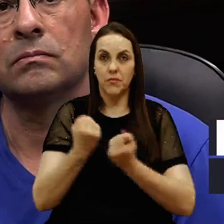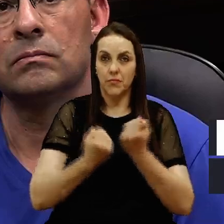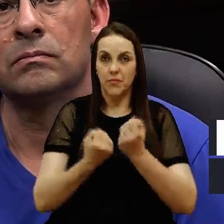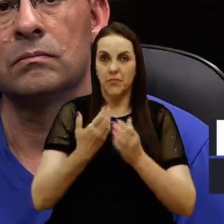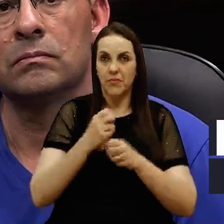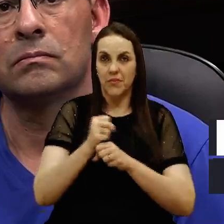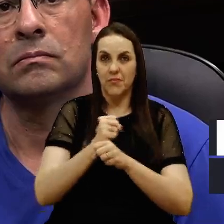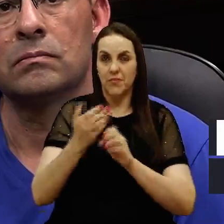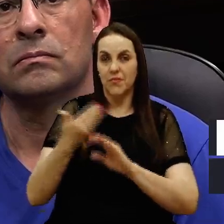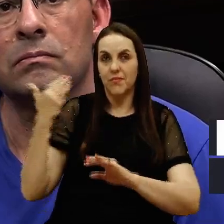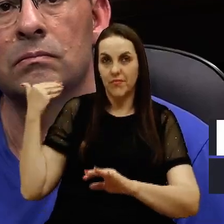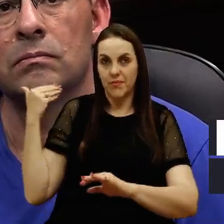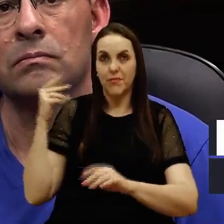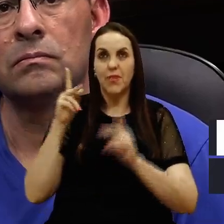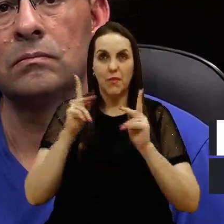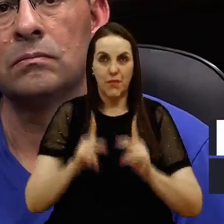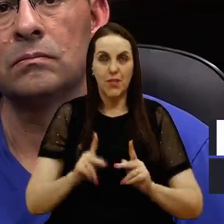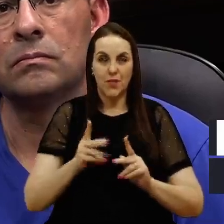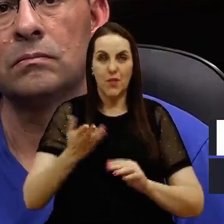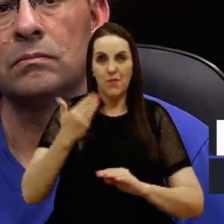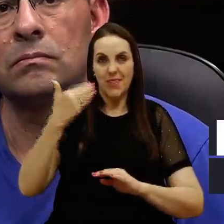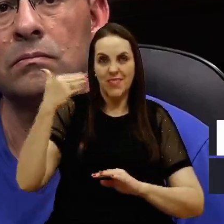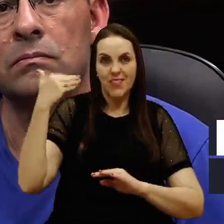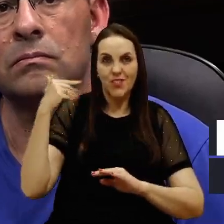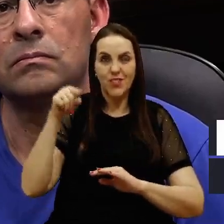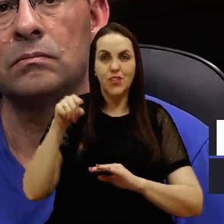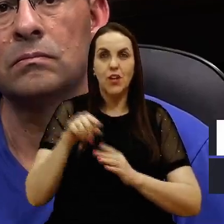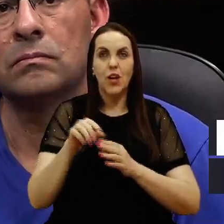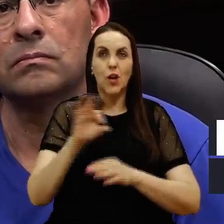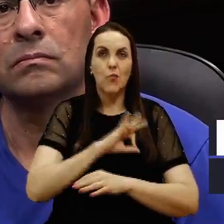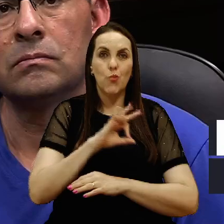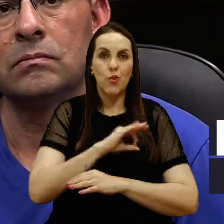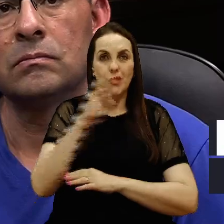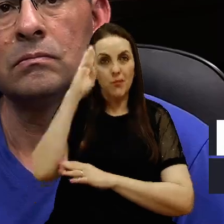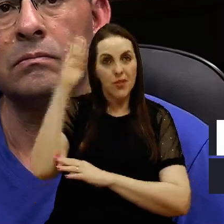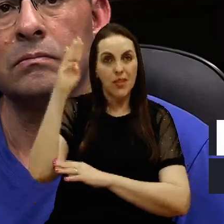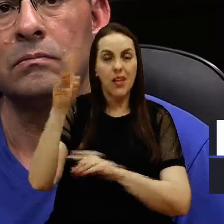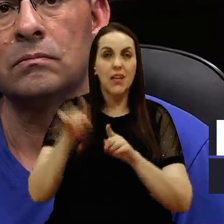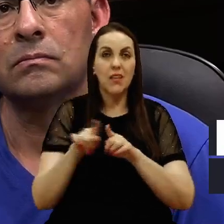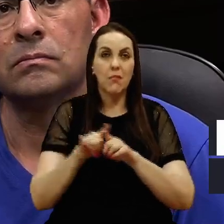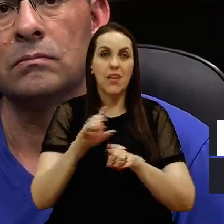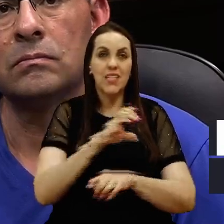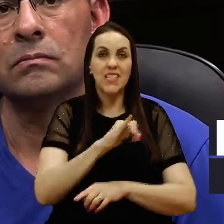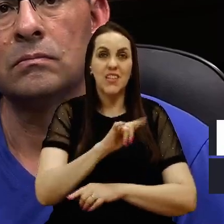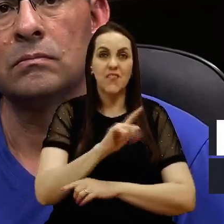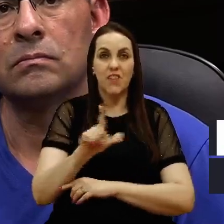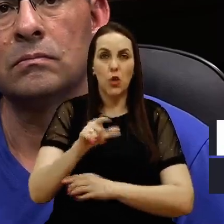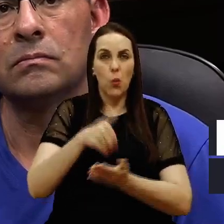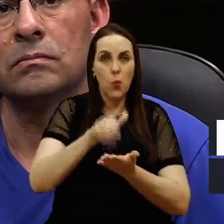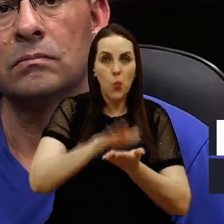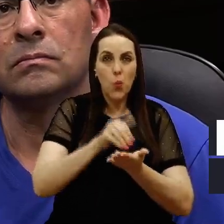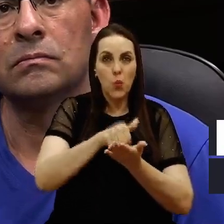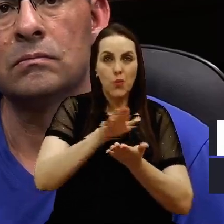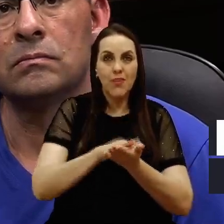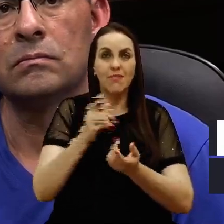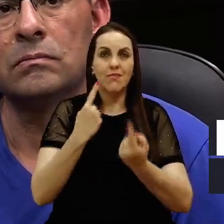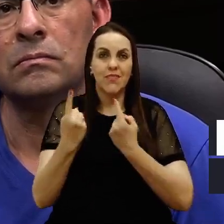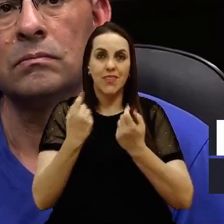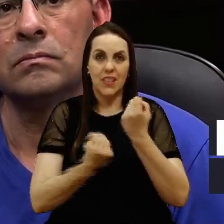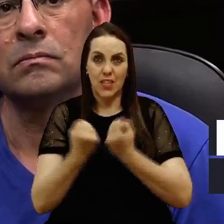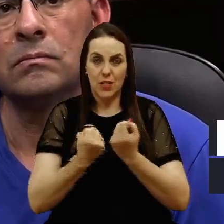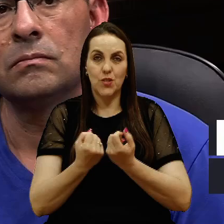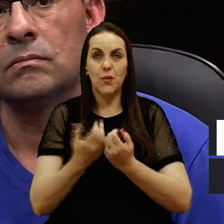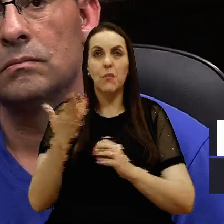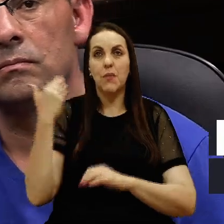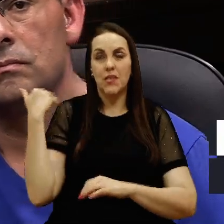lembrar também, pessoal mais antigo ali, Polícia Militar, mas mais até a Polícia Civil tinha muito problema de multa de trânsito e tal. Época que eu tinha